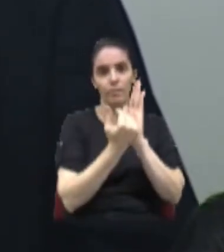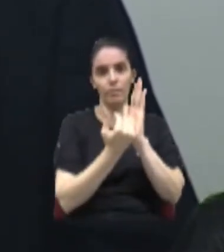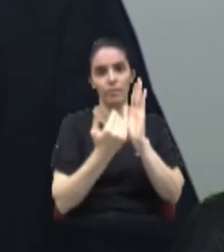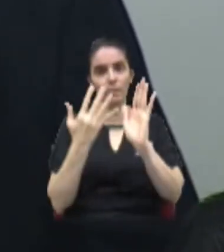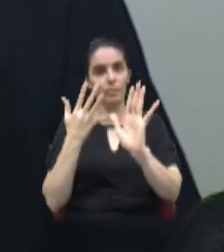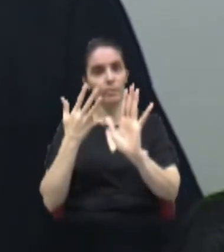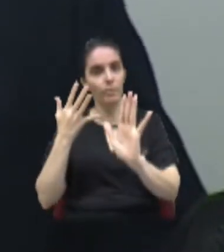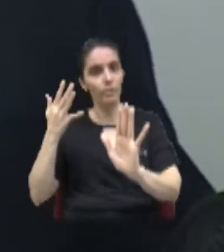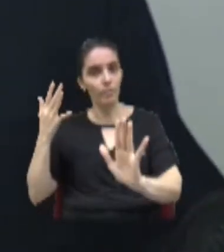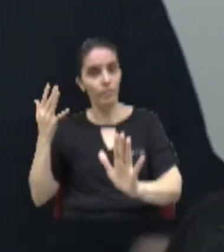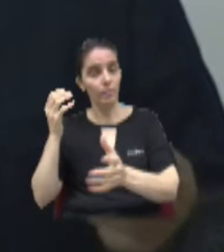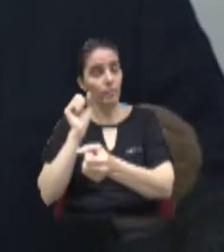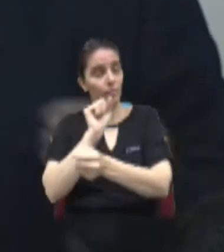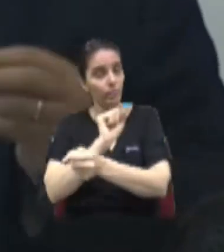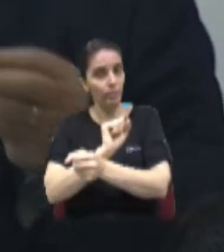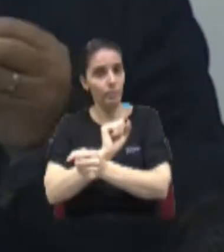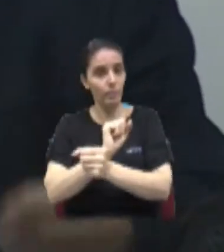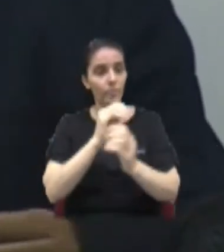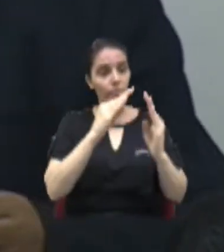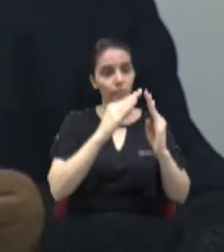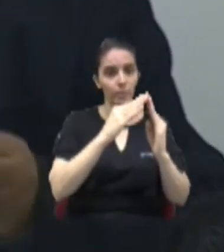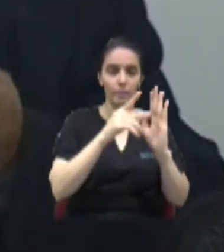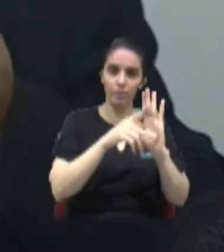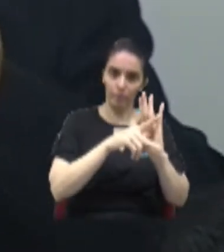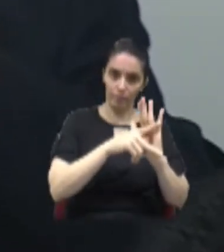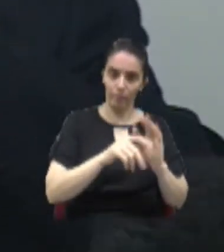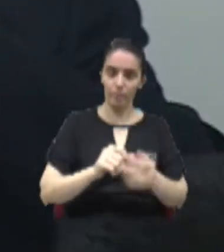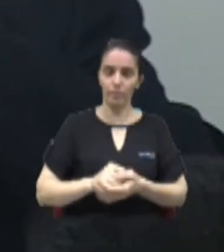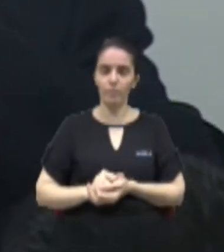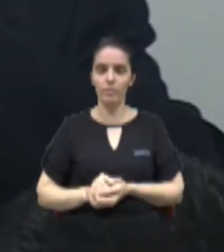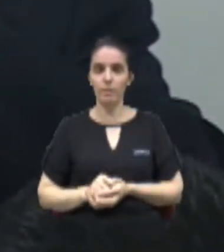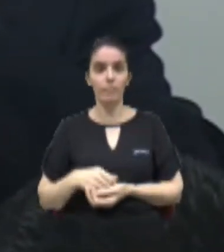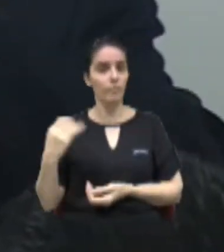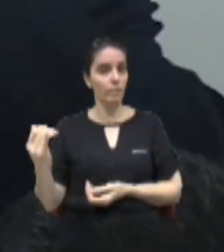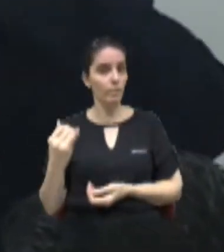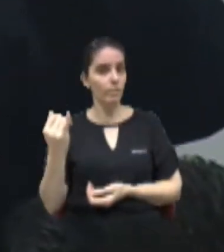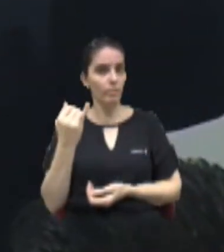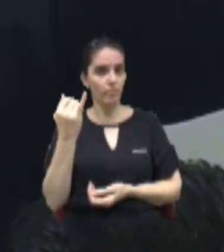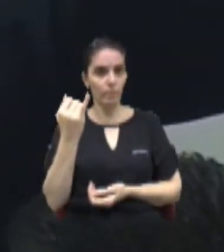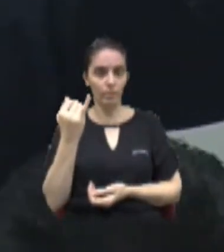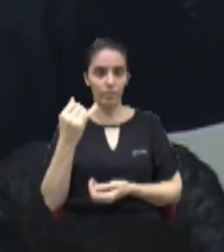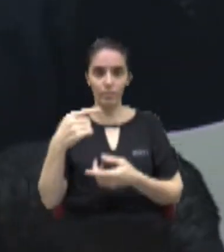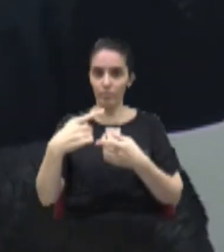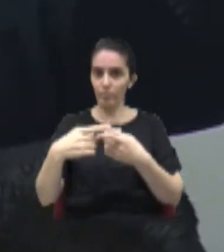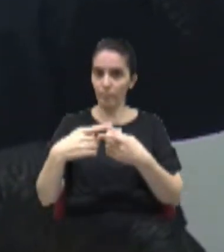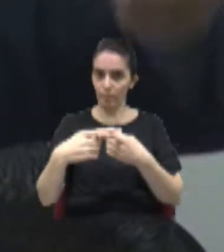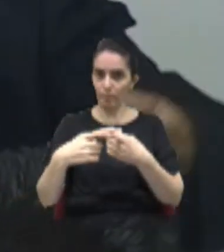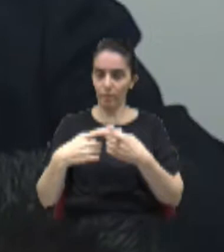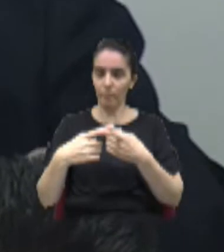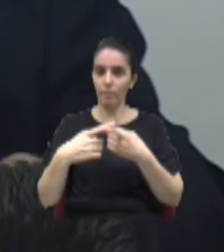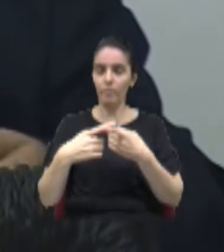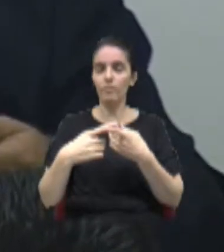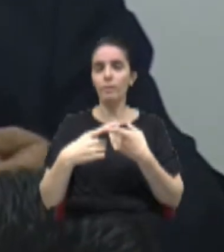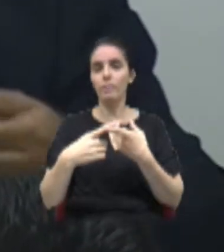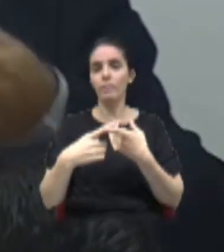Barbosa. Senhor presidente, nobres pares, presente, queria